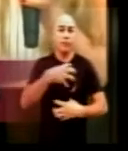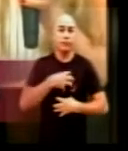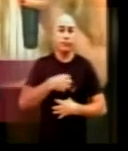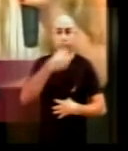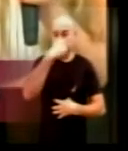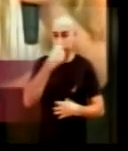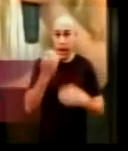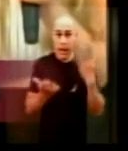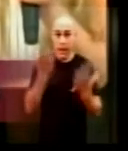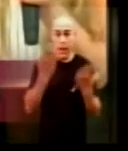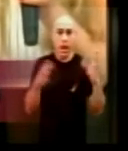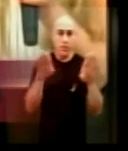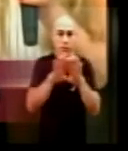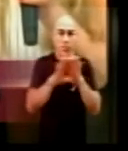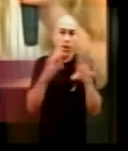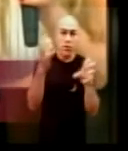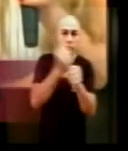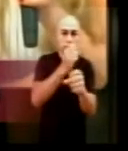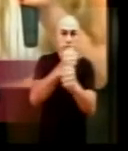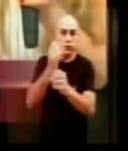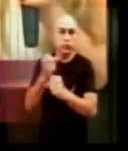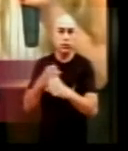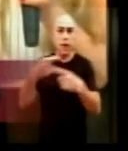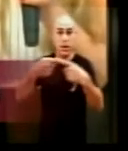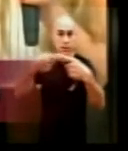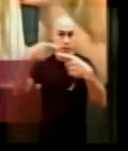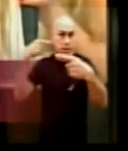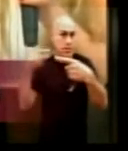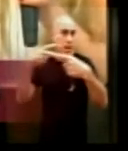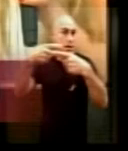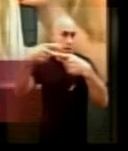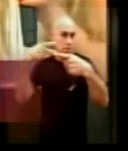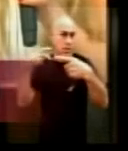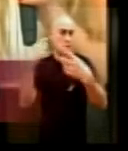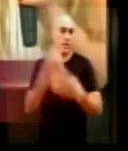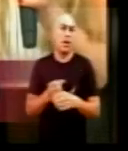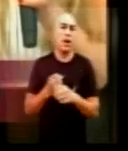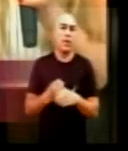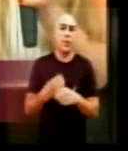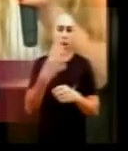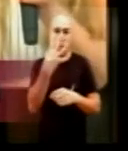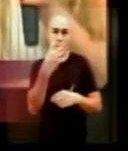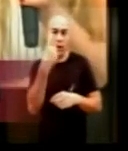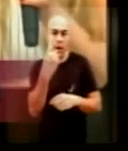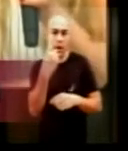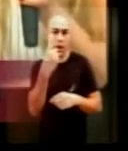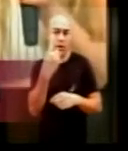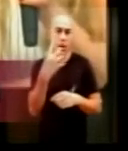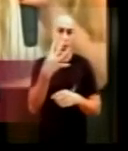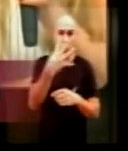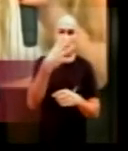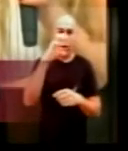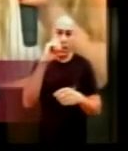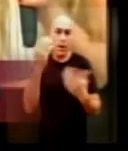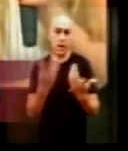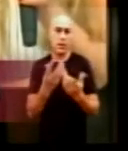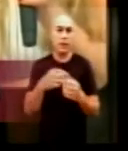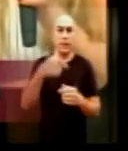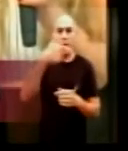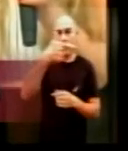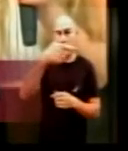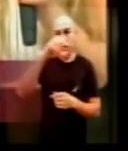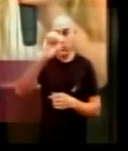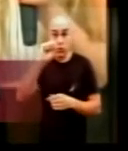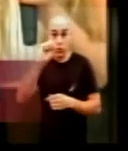casos leves. Nas últimas semanas, a semana 40 e 41, que foi a que fechou no sábado, nós temos aí 28%